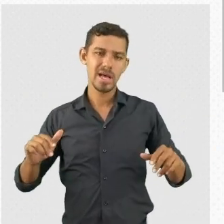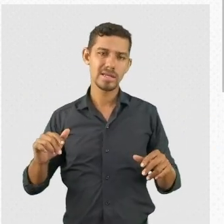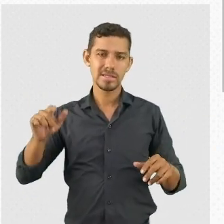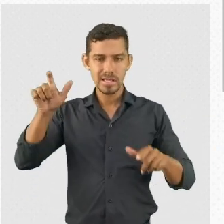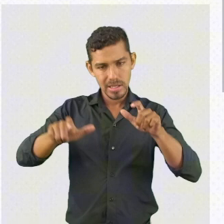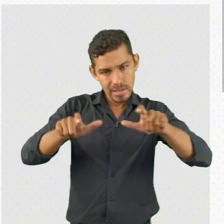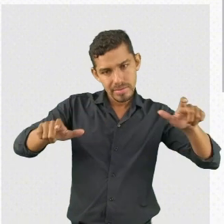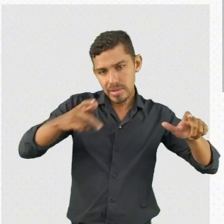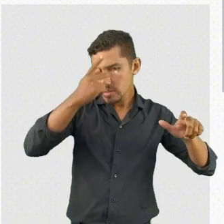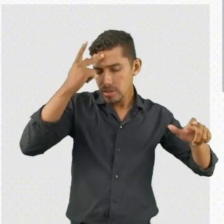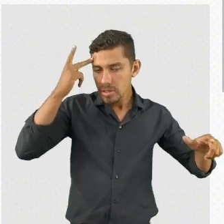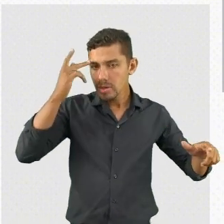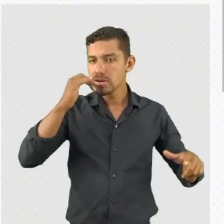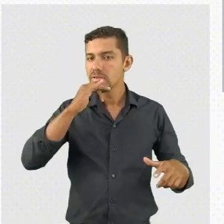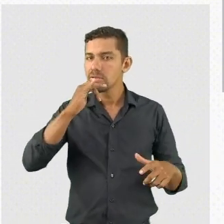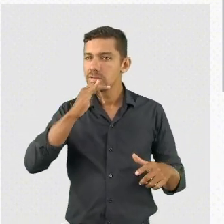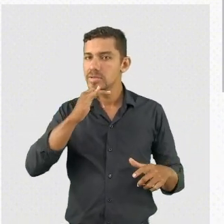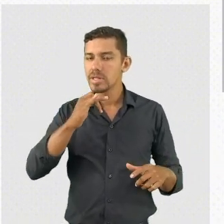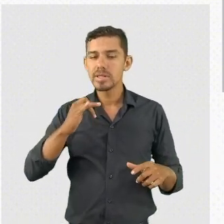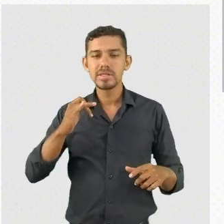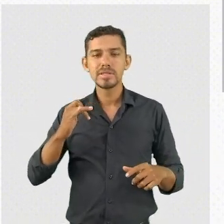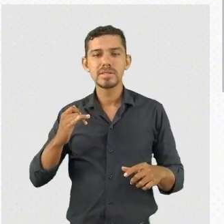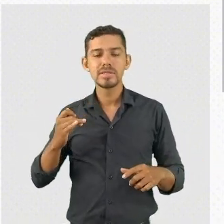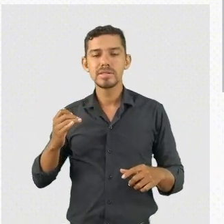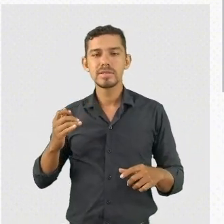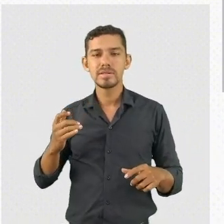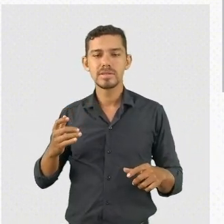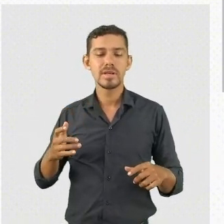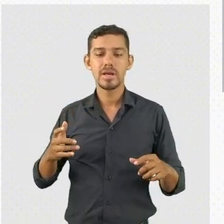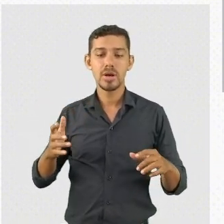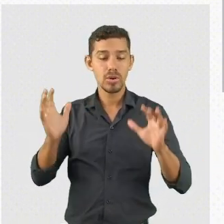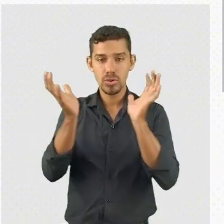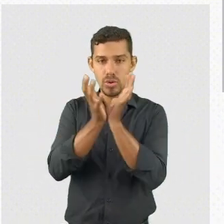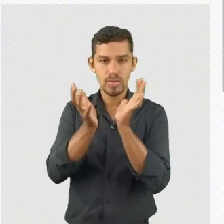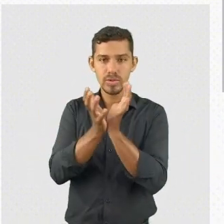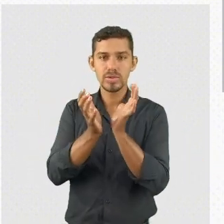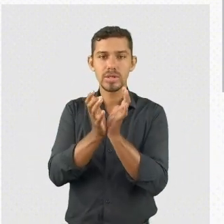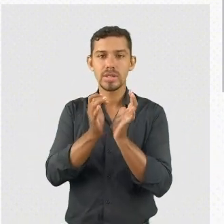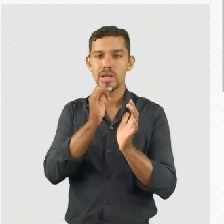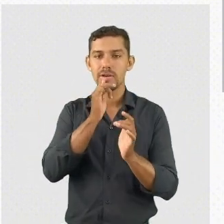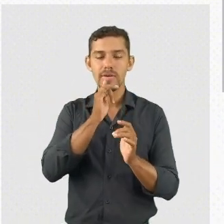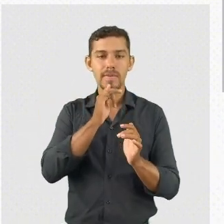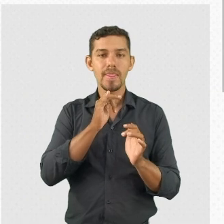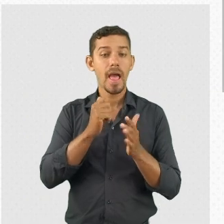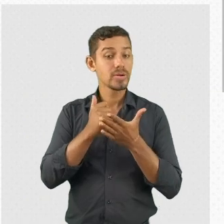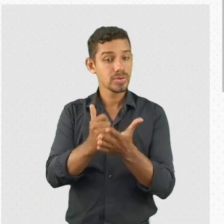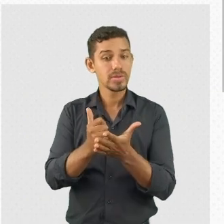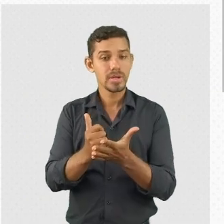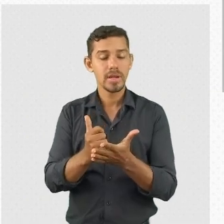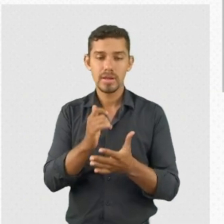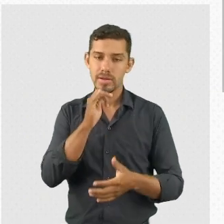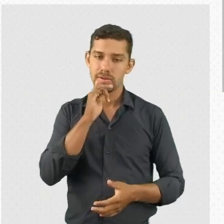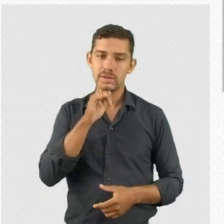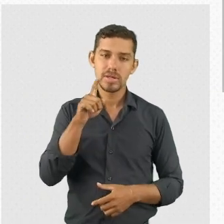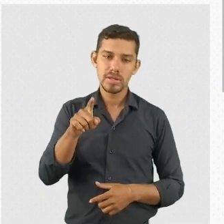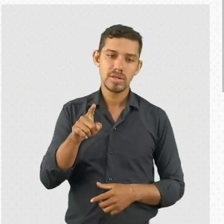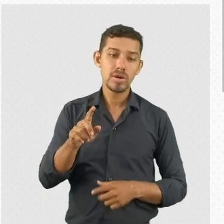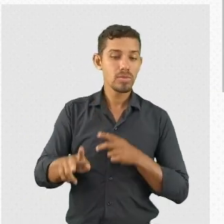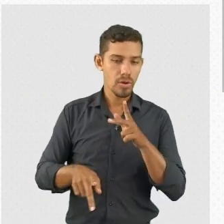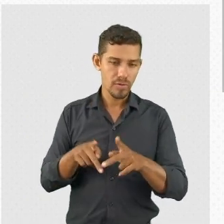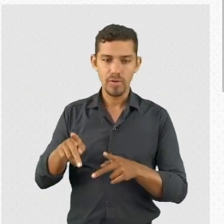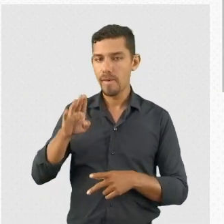dessas pessoas ou dos diferentes grupos étnicos que ajudaram a formar o